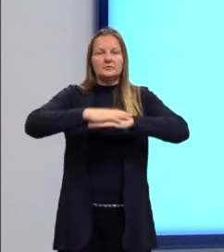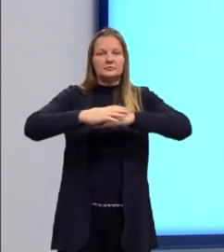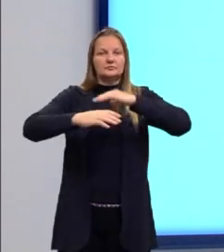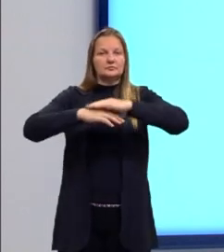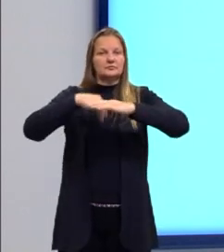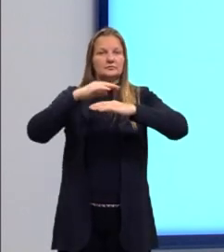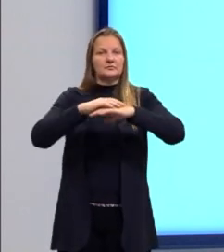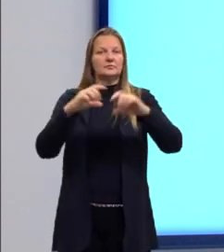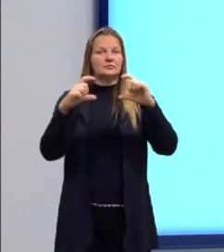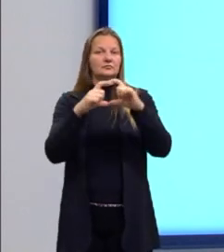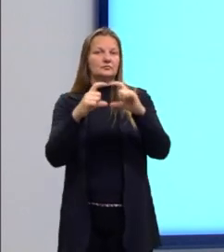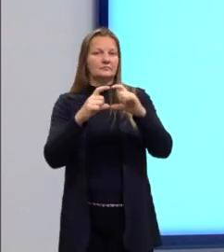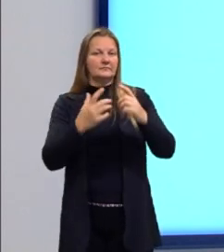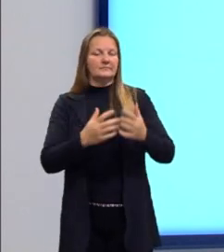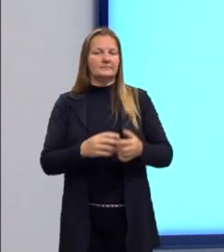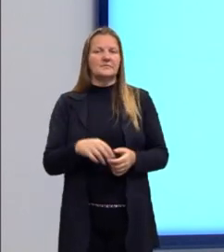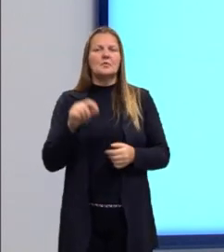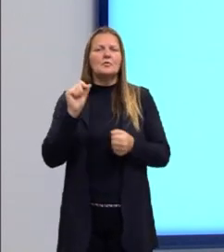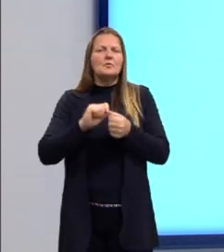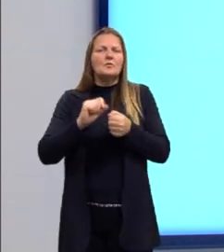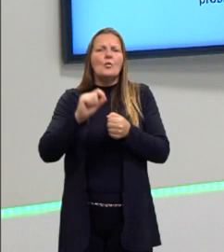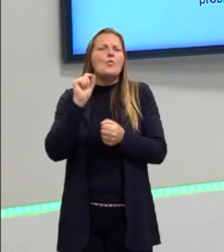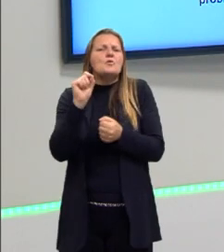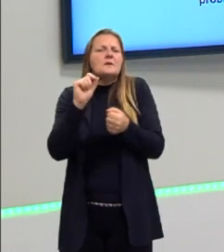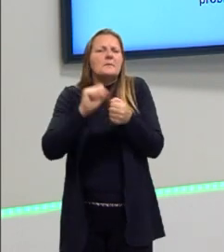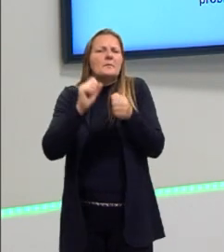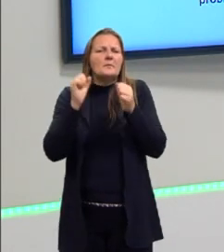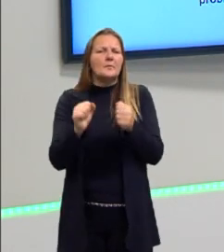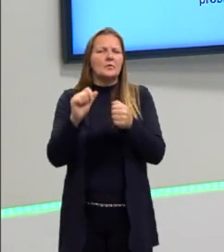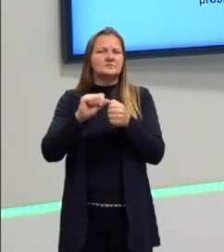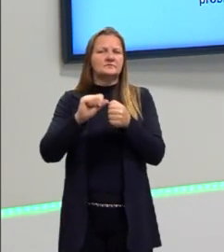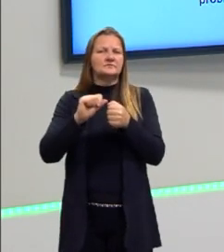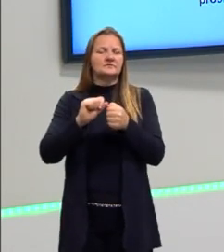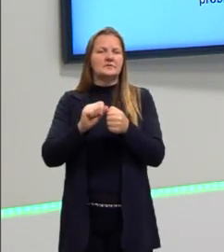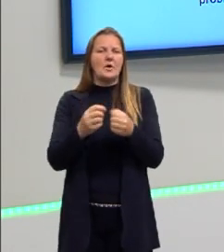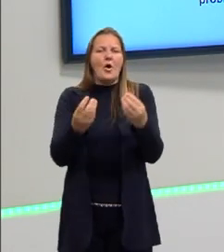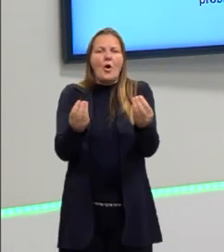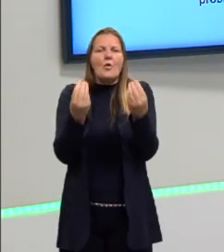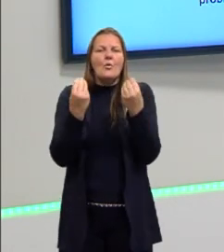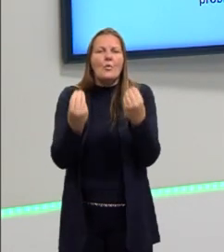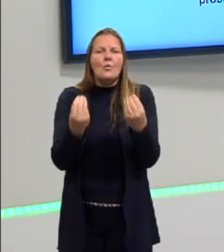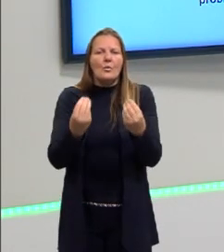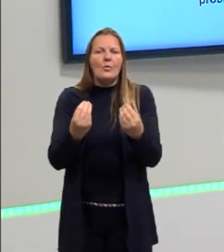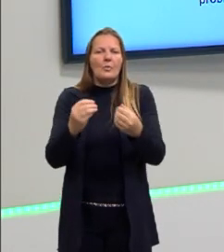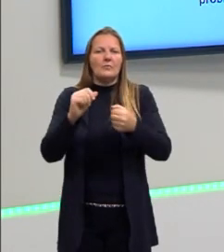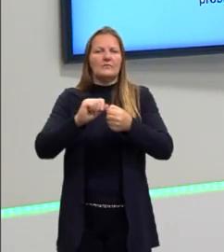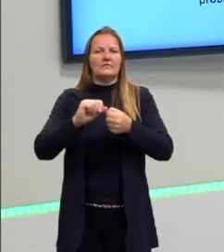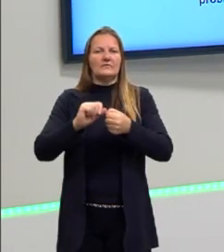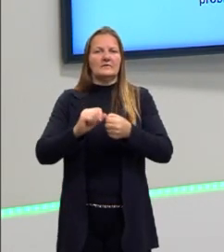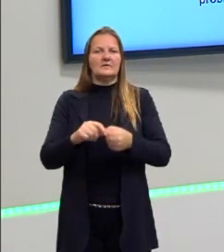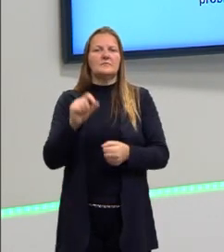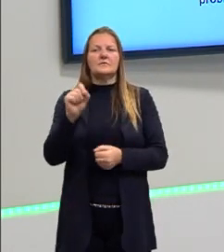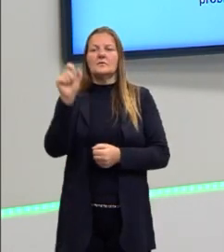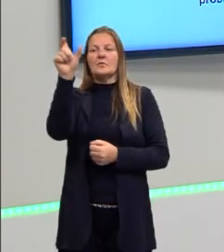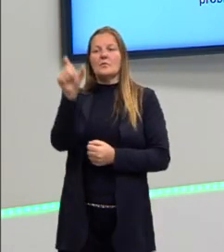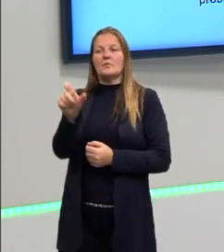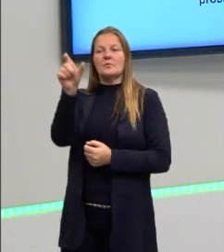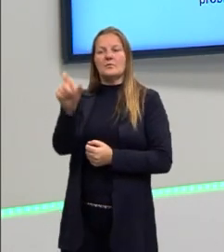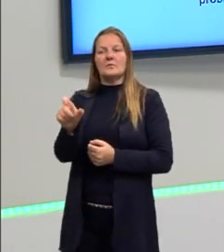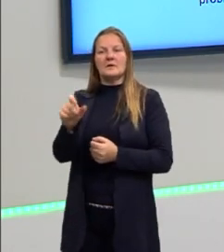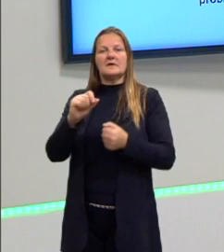o que pode ser feito como pode ser feito quem pode fazer